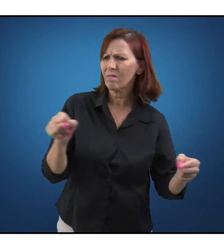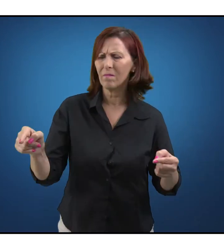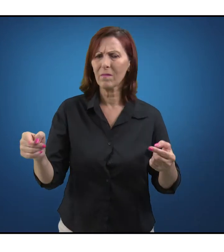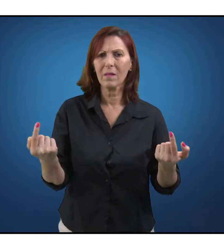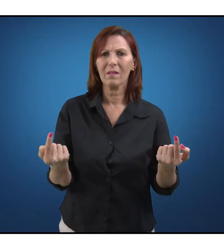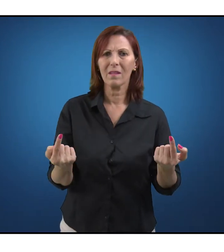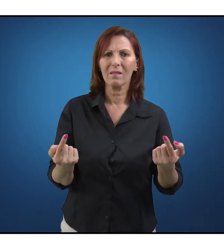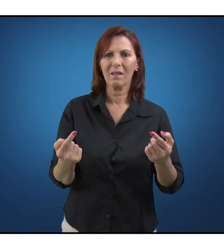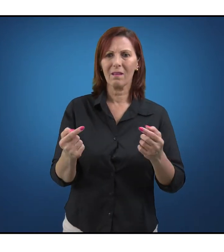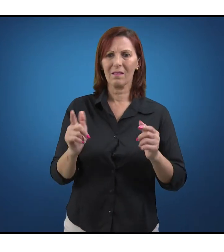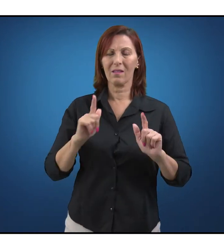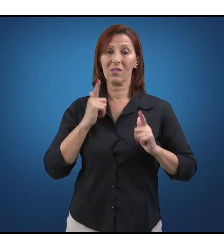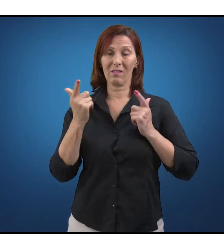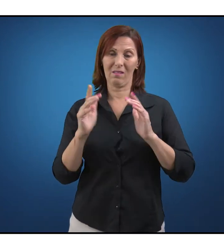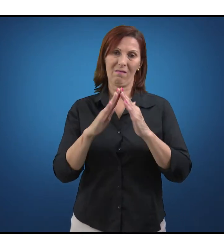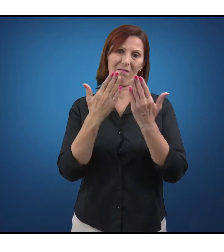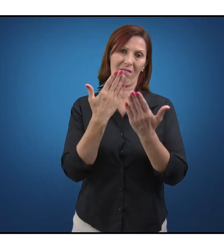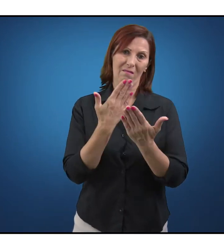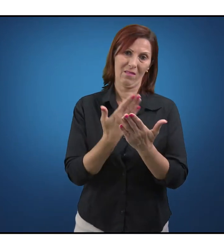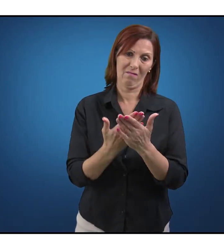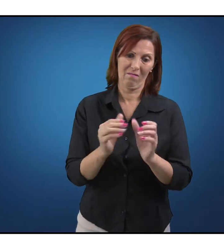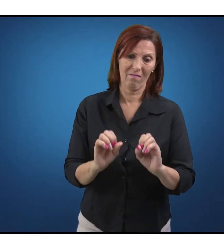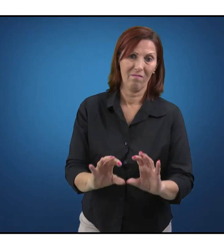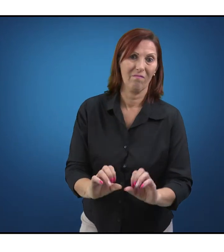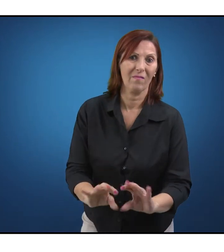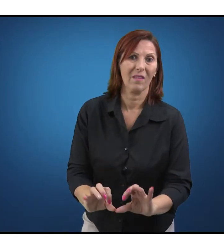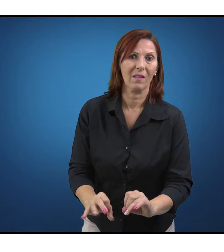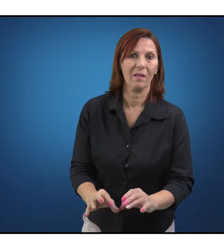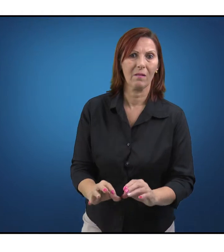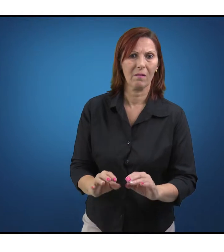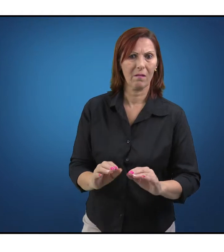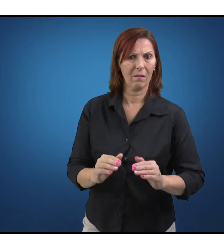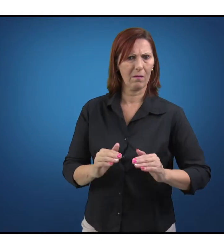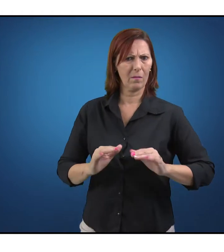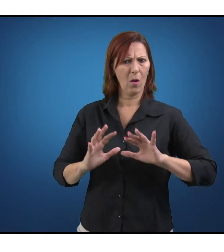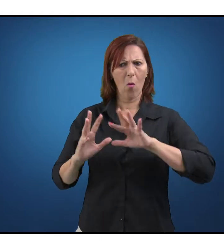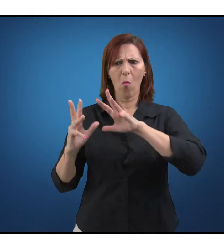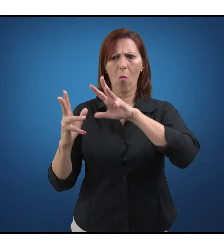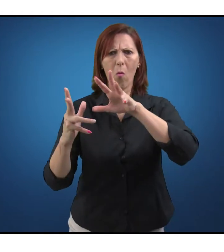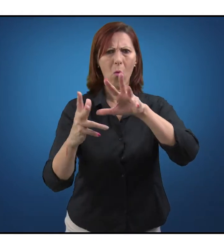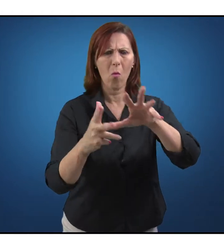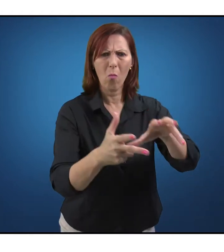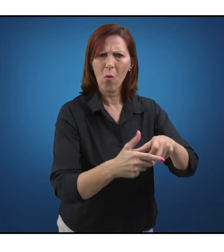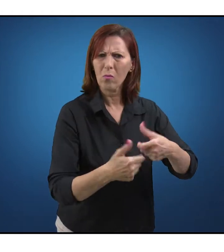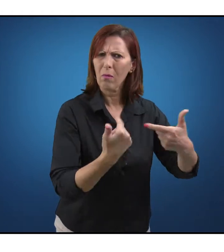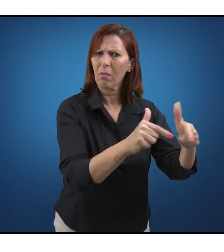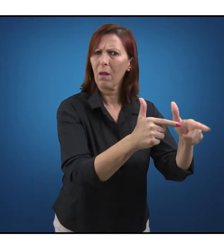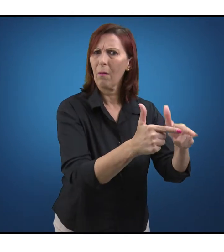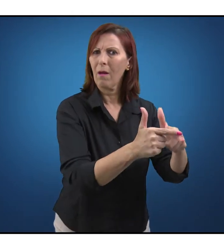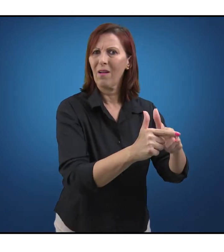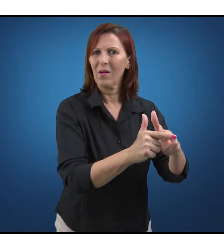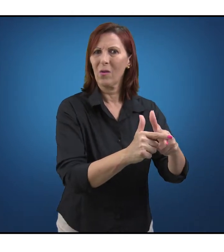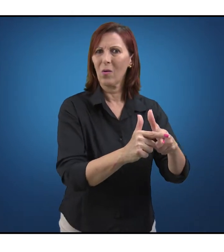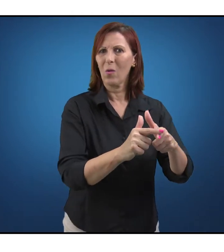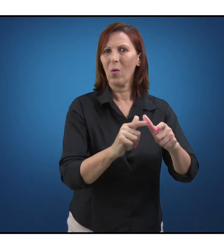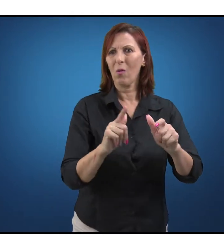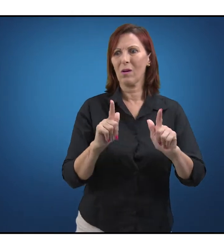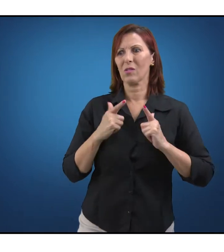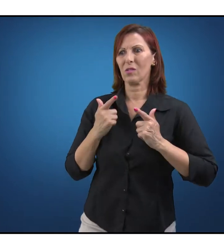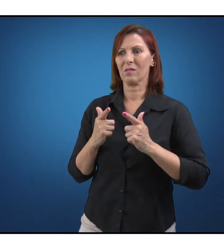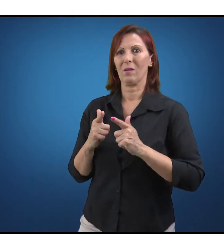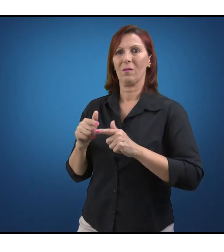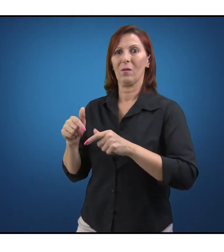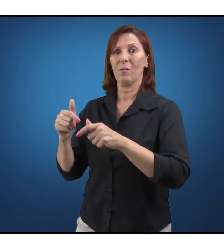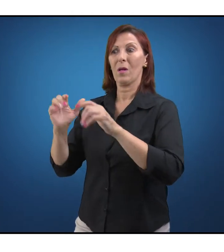Por quê? A gestão educacional ela vai estar servindo para o mundo da empregabilidade ou a gestão educacional estará